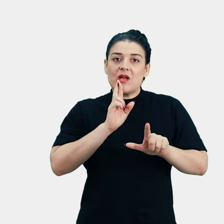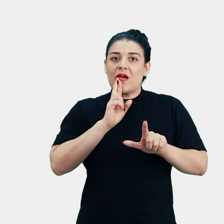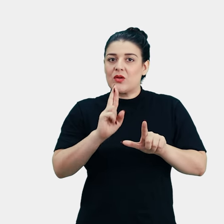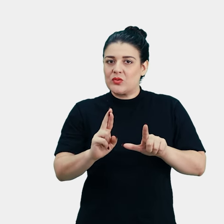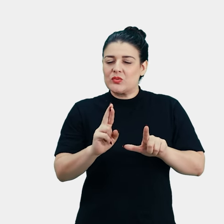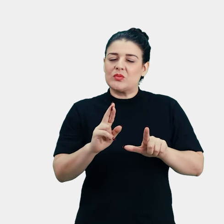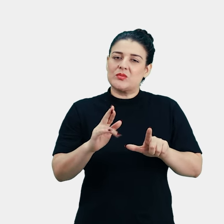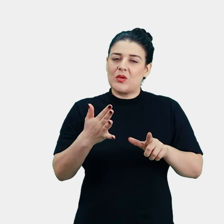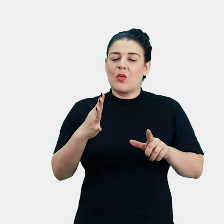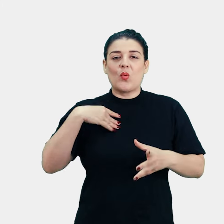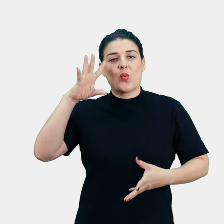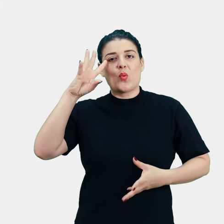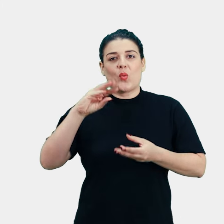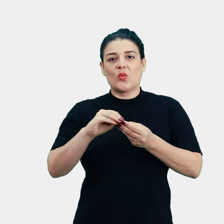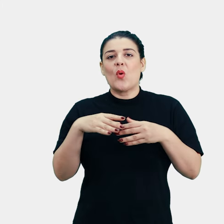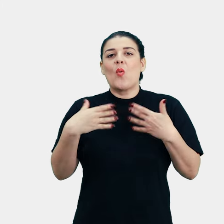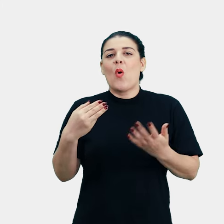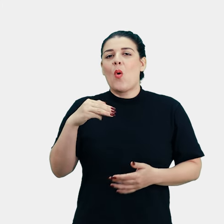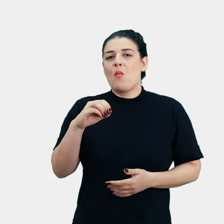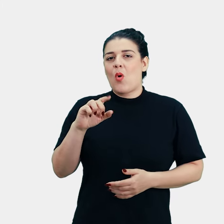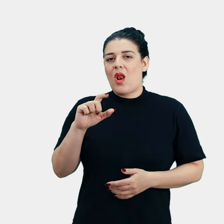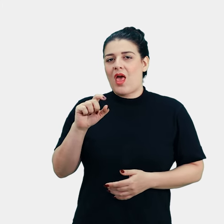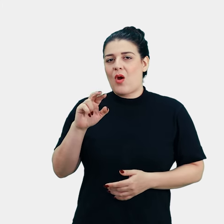em alguma conclusão de alguma molécula.